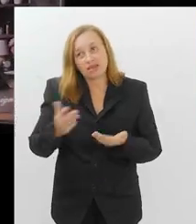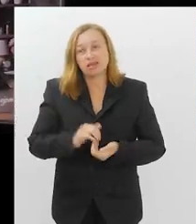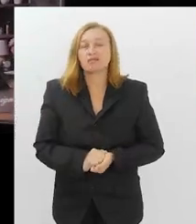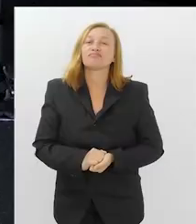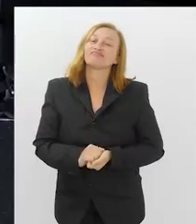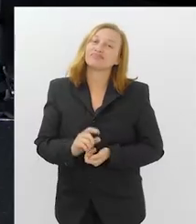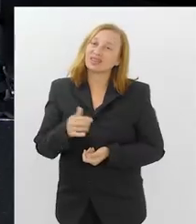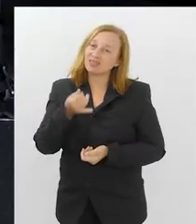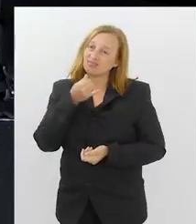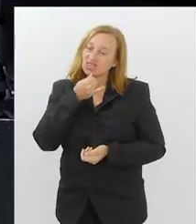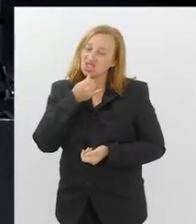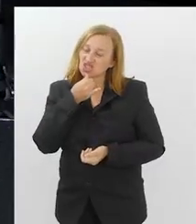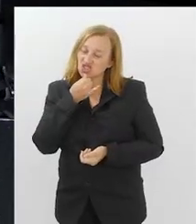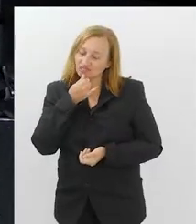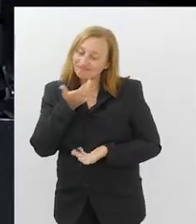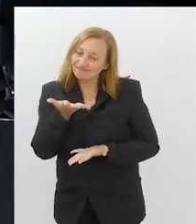é